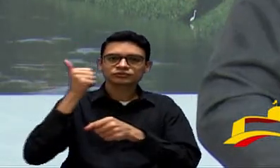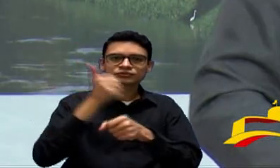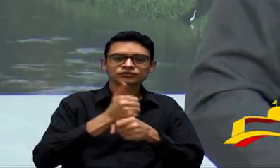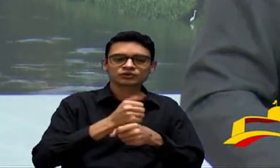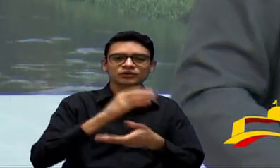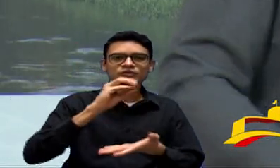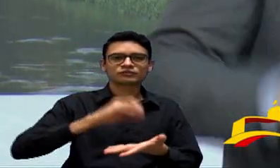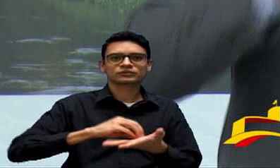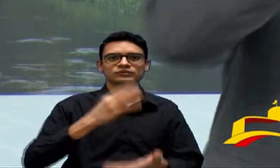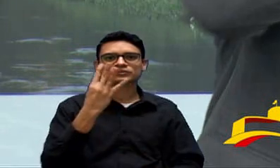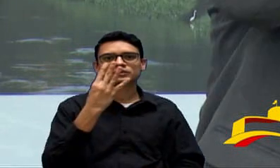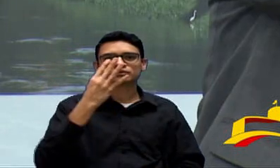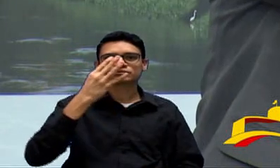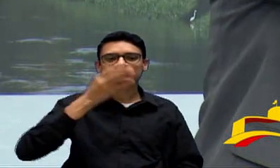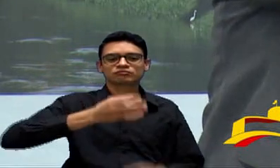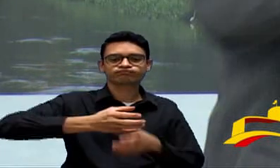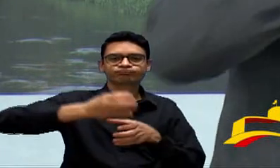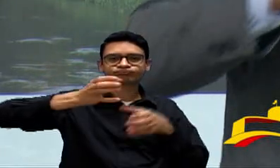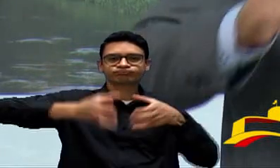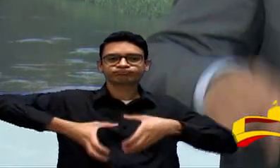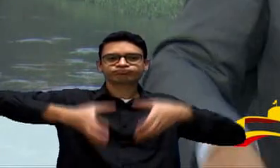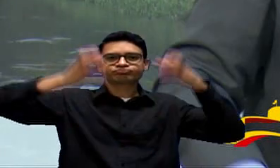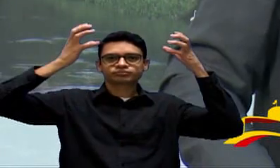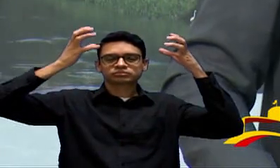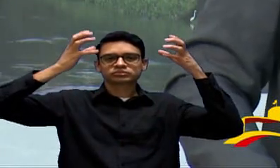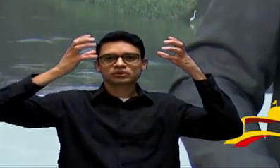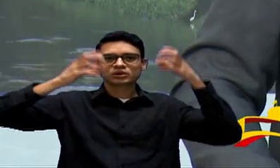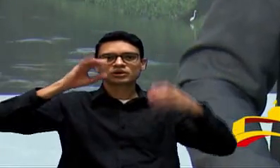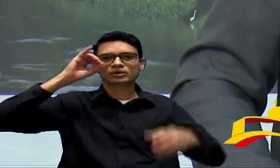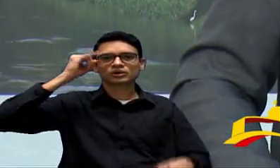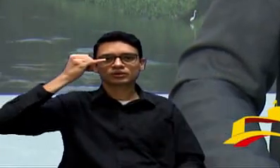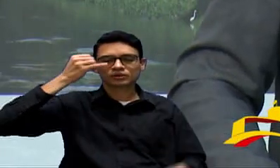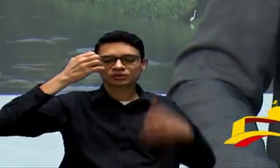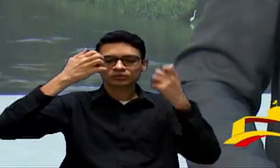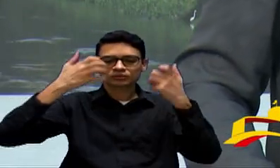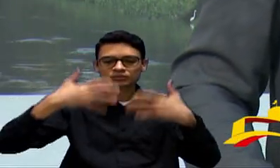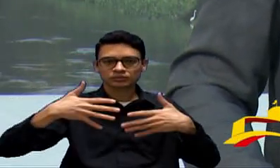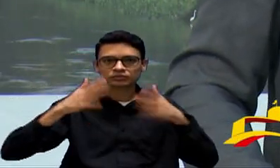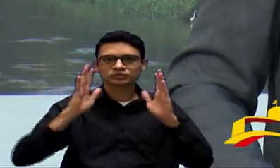nessa altura da avenida. Até o João Donizete já falou disso.